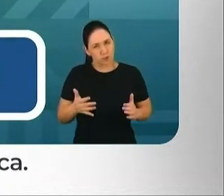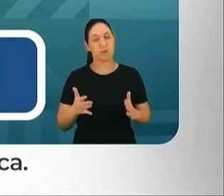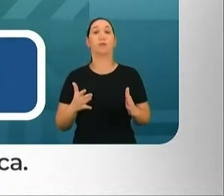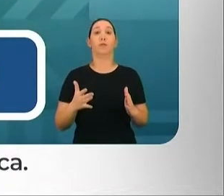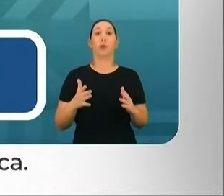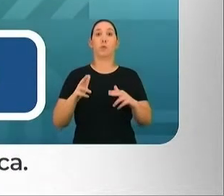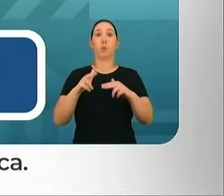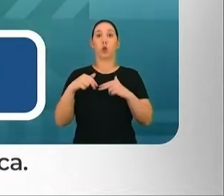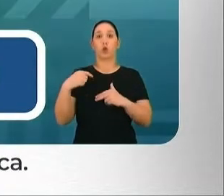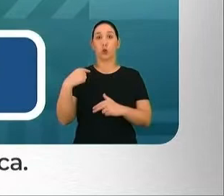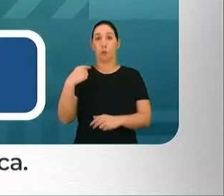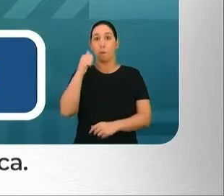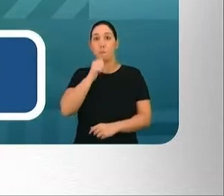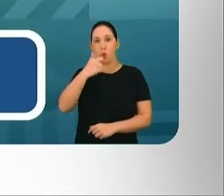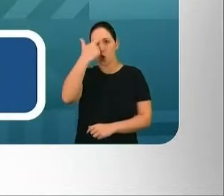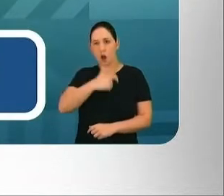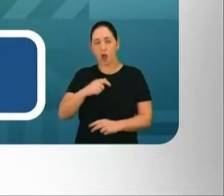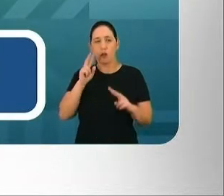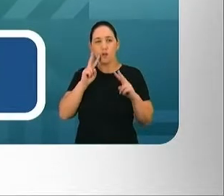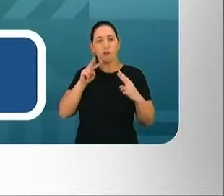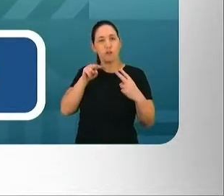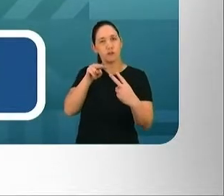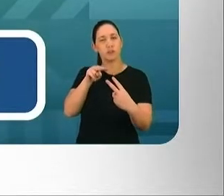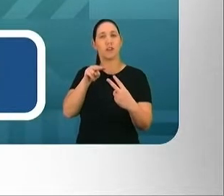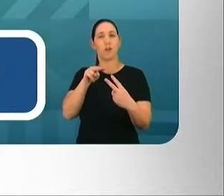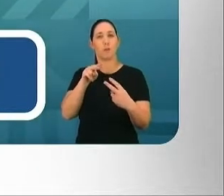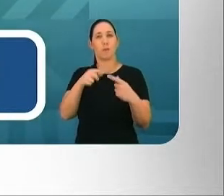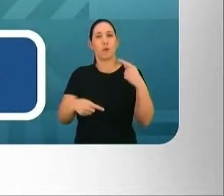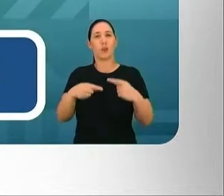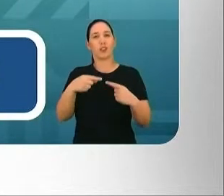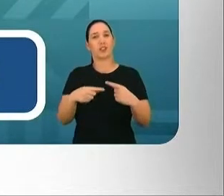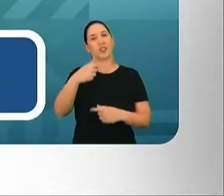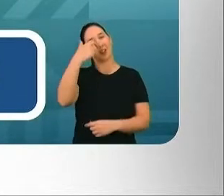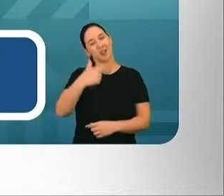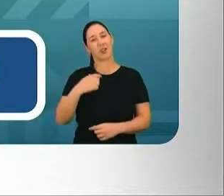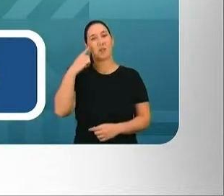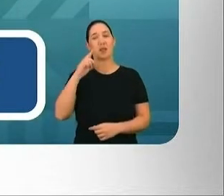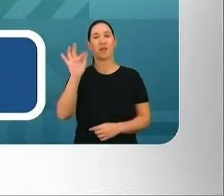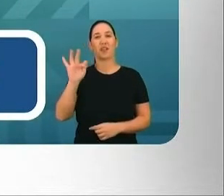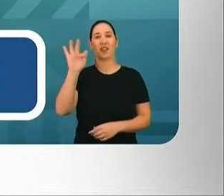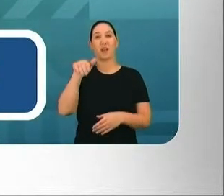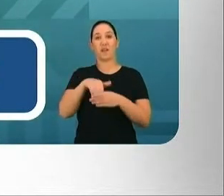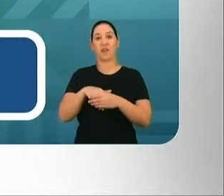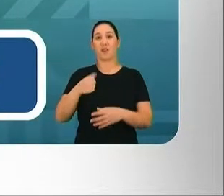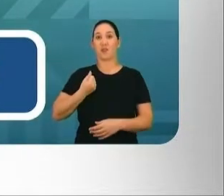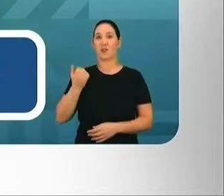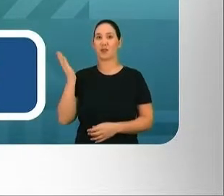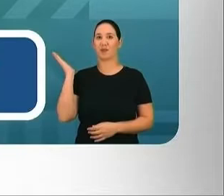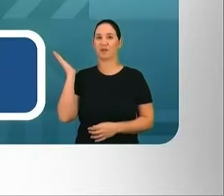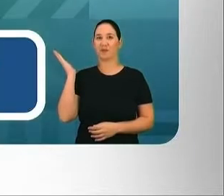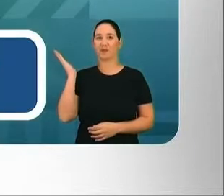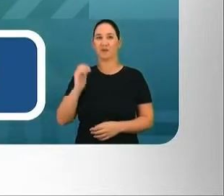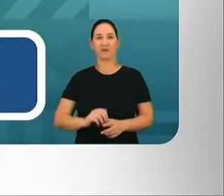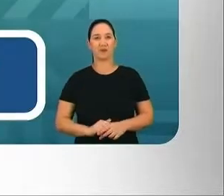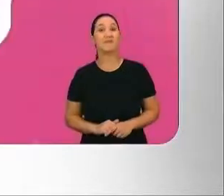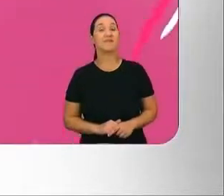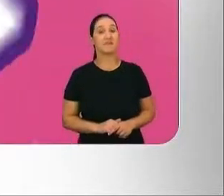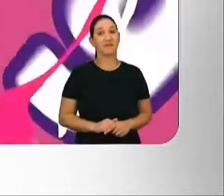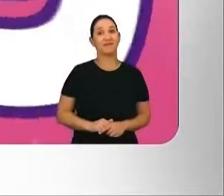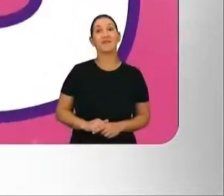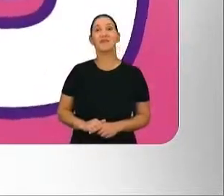é aquela que tem o olhar da mulher na política. Sou Renata Abreu, sua deputada federal. Vote